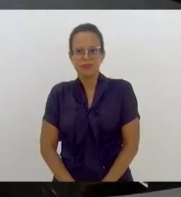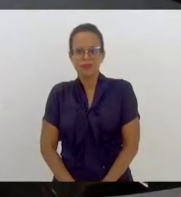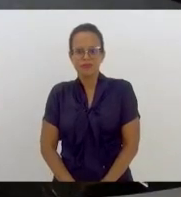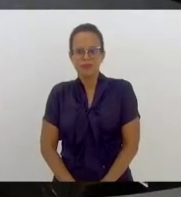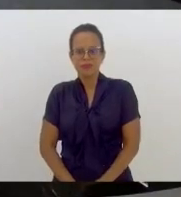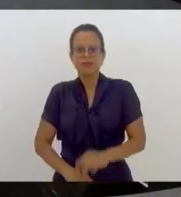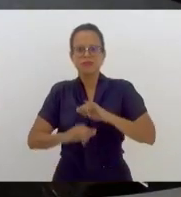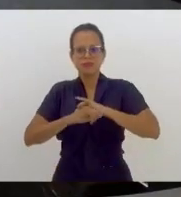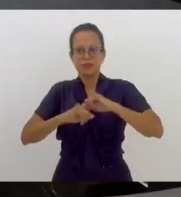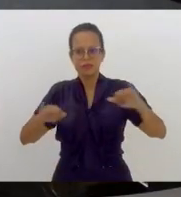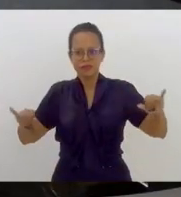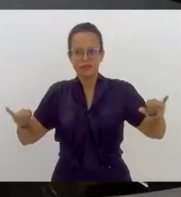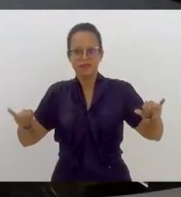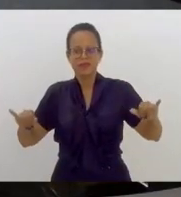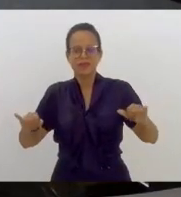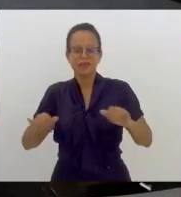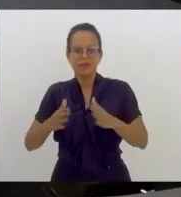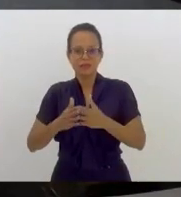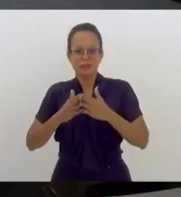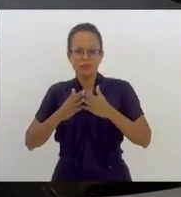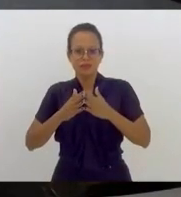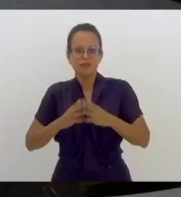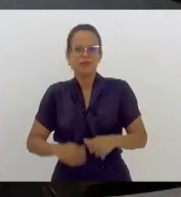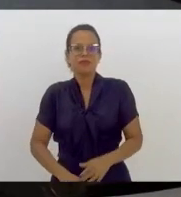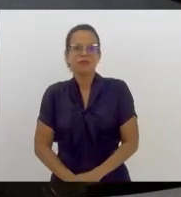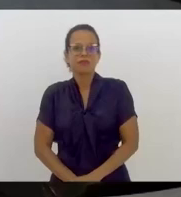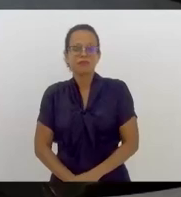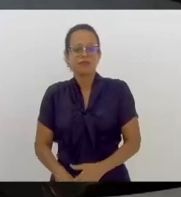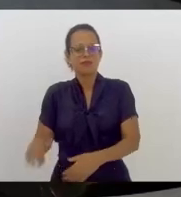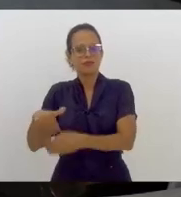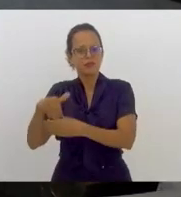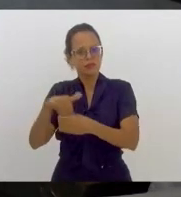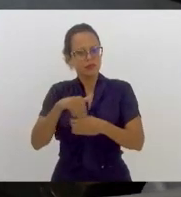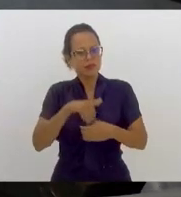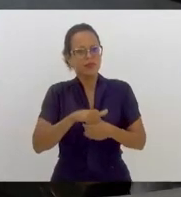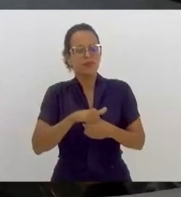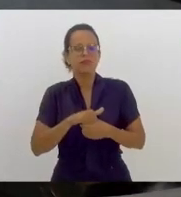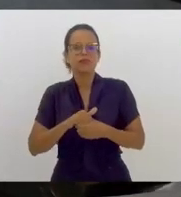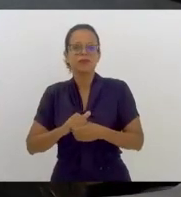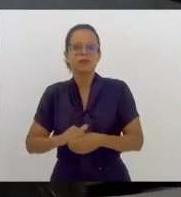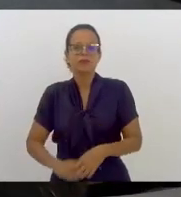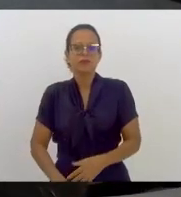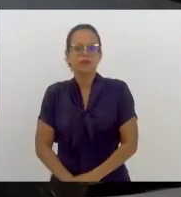Atenção, senhores parlamentares, estamos em procedimento de votação nominal.